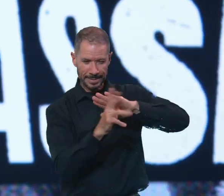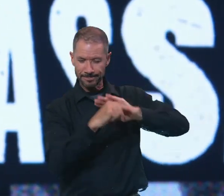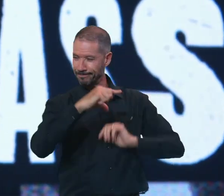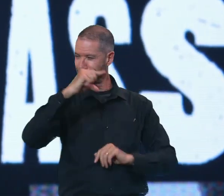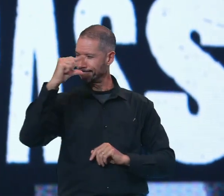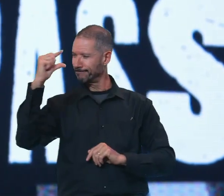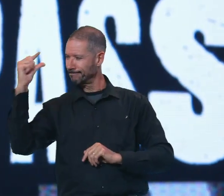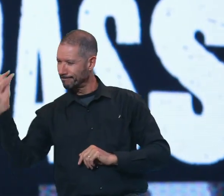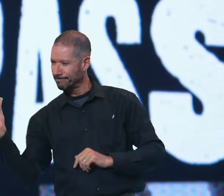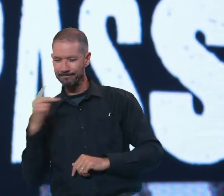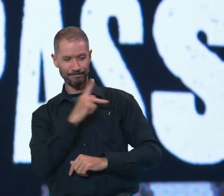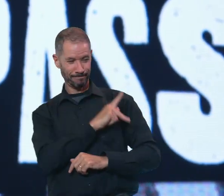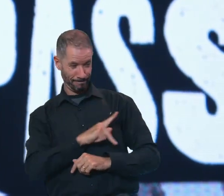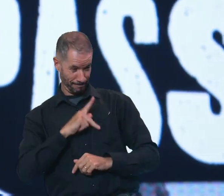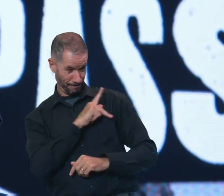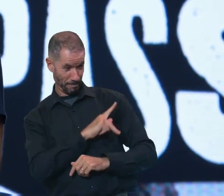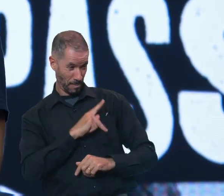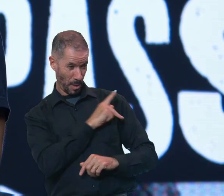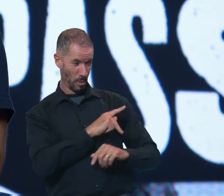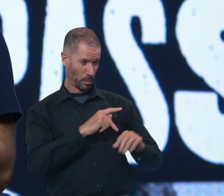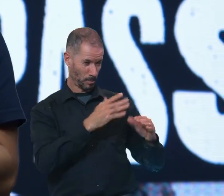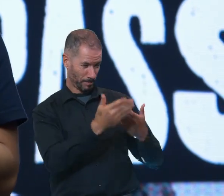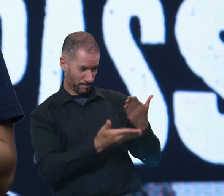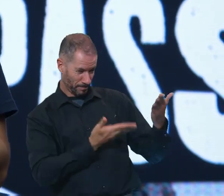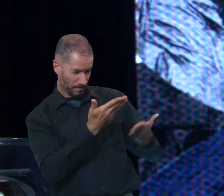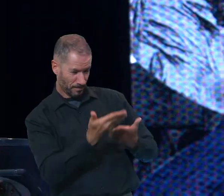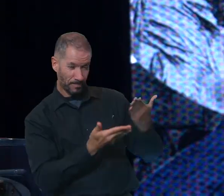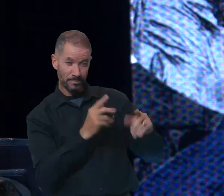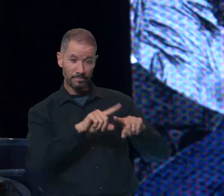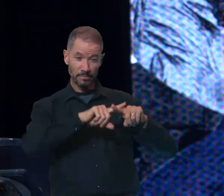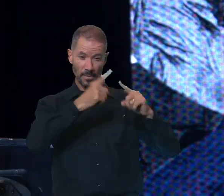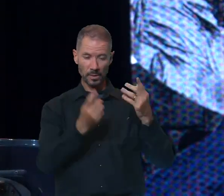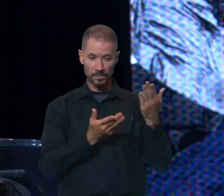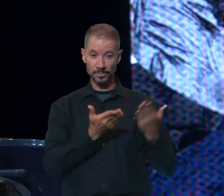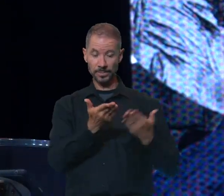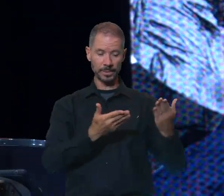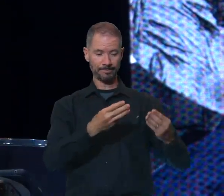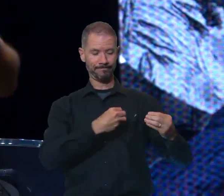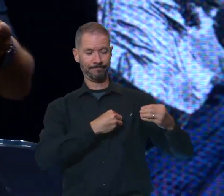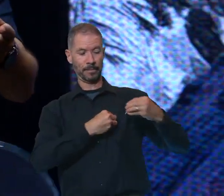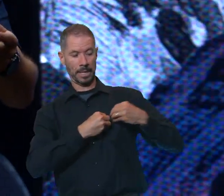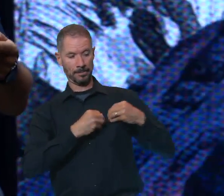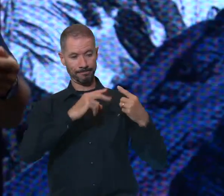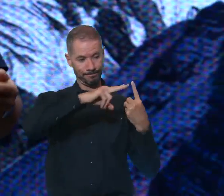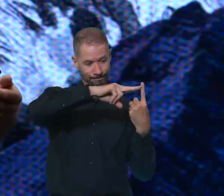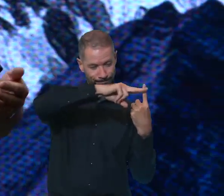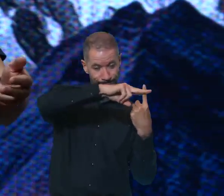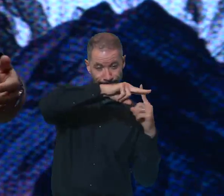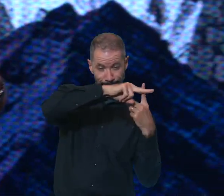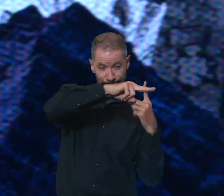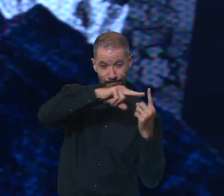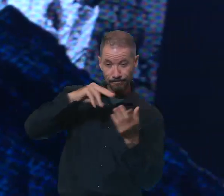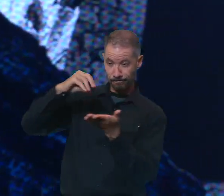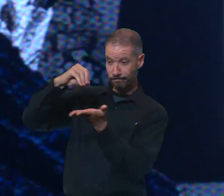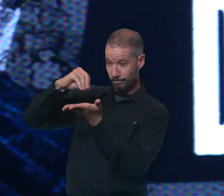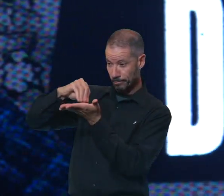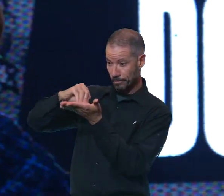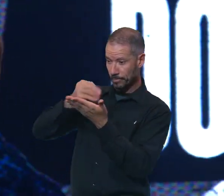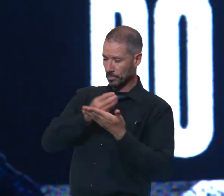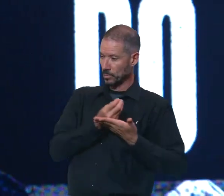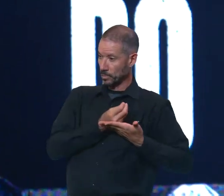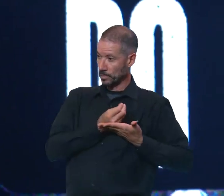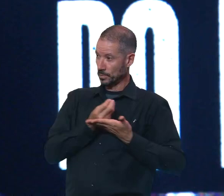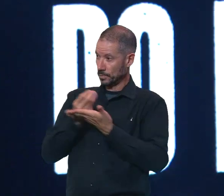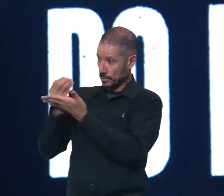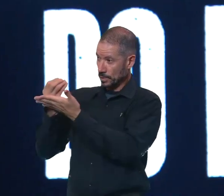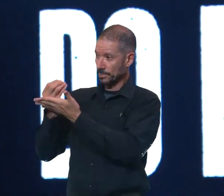embora e deixar Paulo simplesmente na conversa, mas resolveu tratar o pecado que ele havia cometido e colocar a sua vida nas